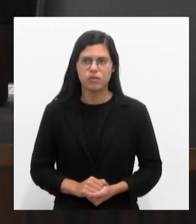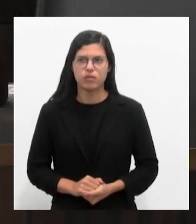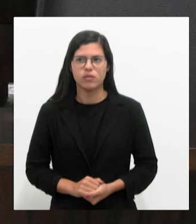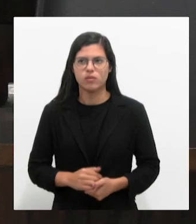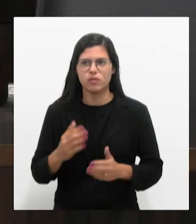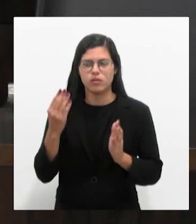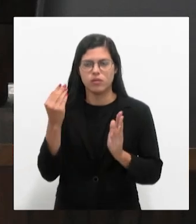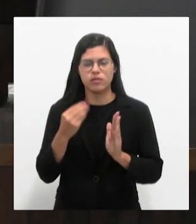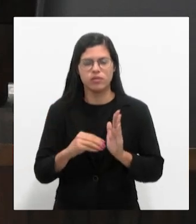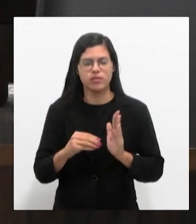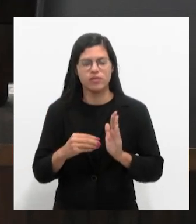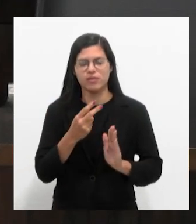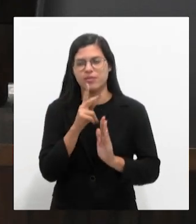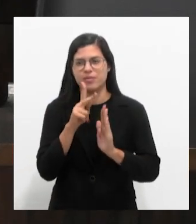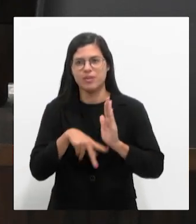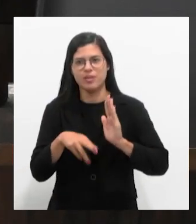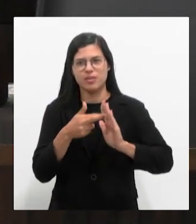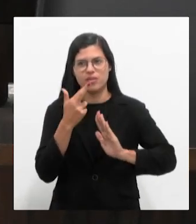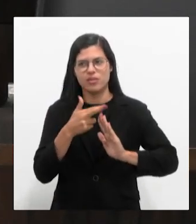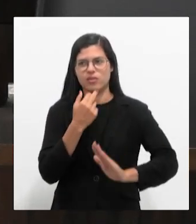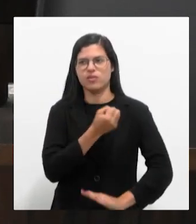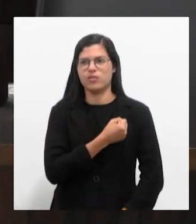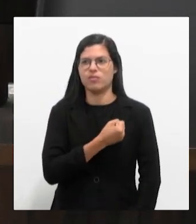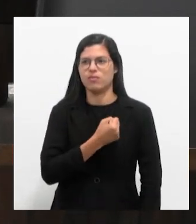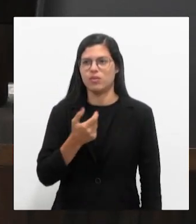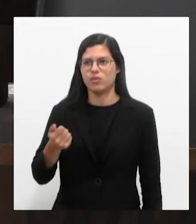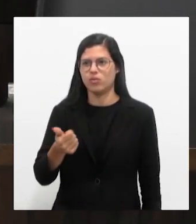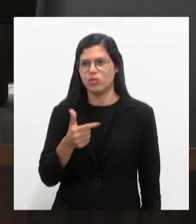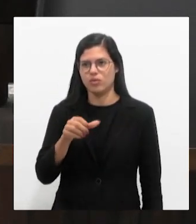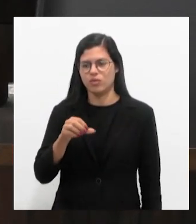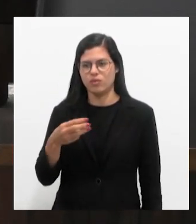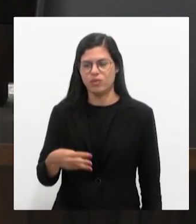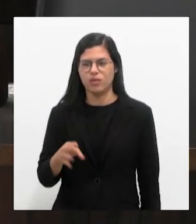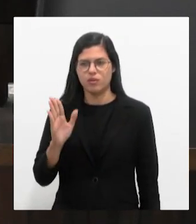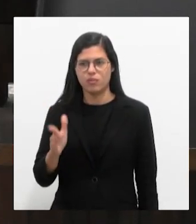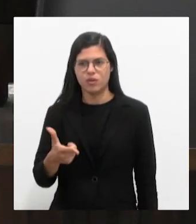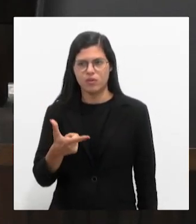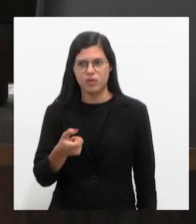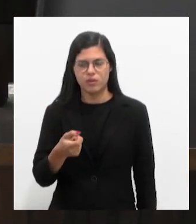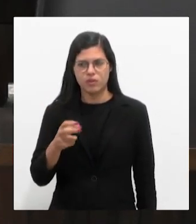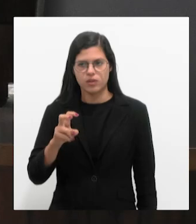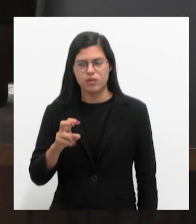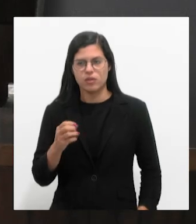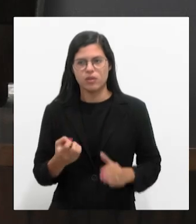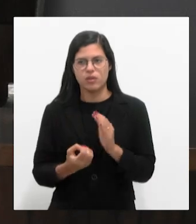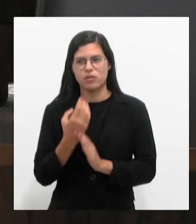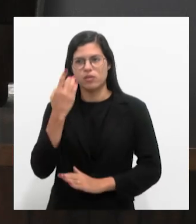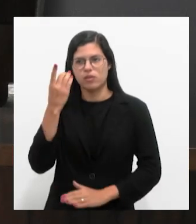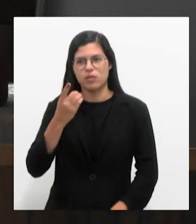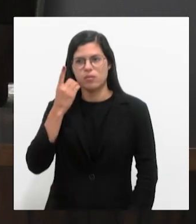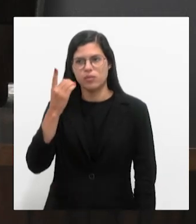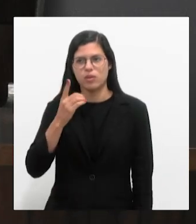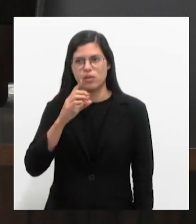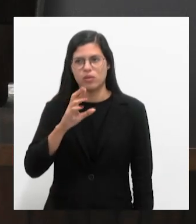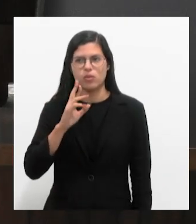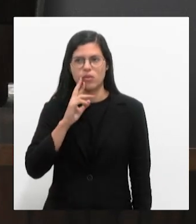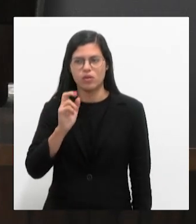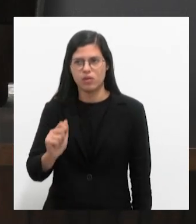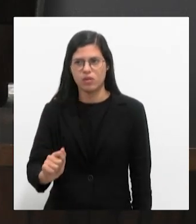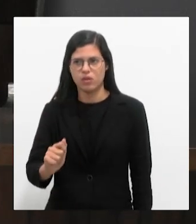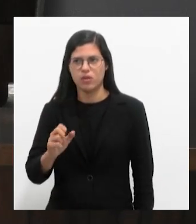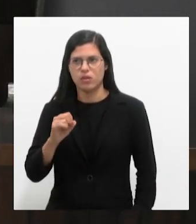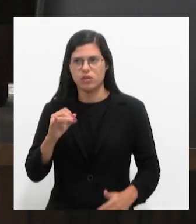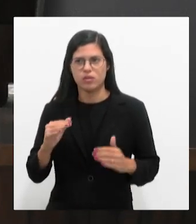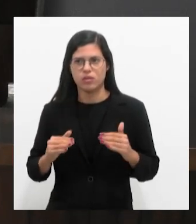Inclusão na ordem do dia, projeto de resolução número 1293 de 2025, de autoria do deputado Rodrigo